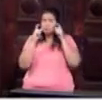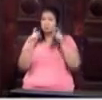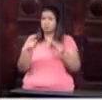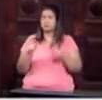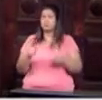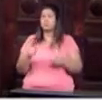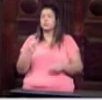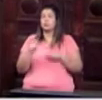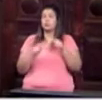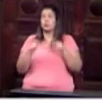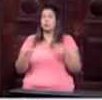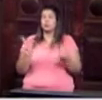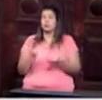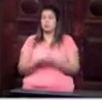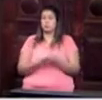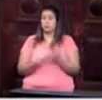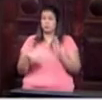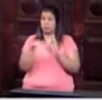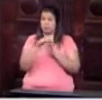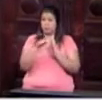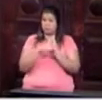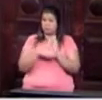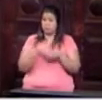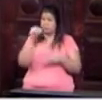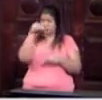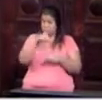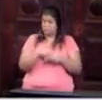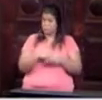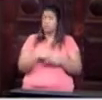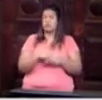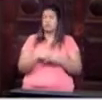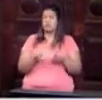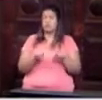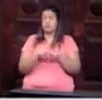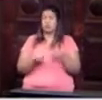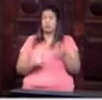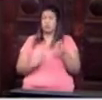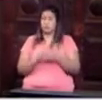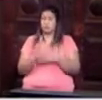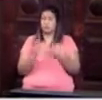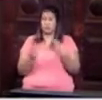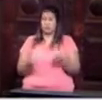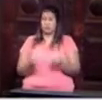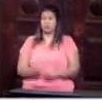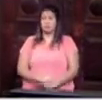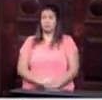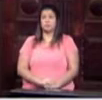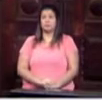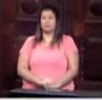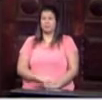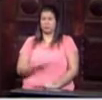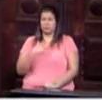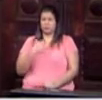impactaria a receita uma eventual aprovação desse novo dispositivo. Conclua, deputado. Vou concluir, presidenta.